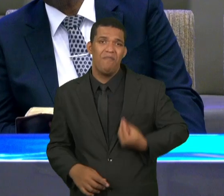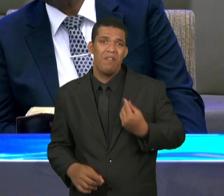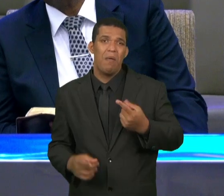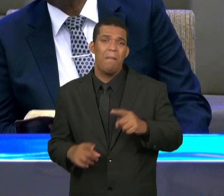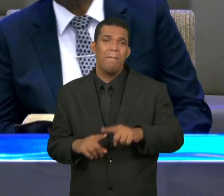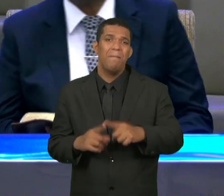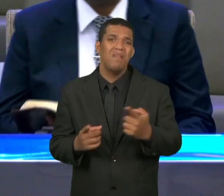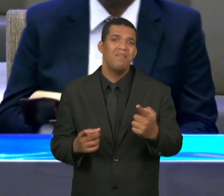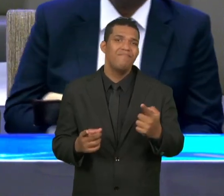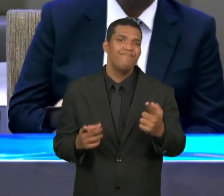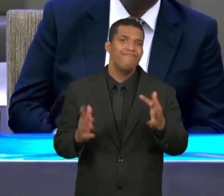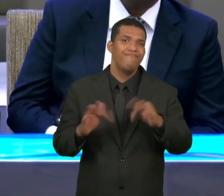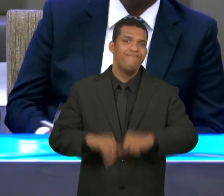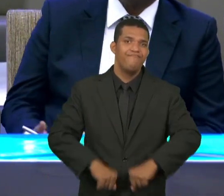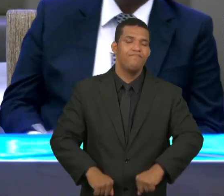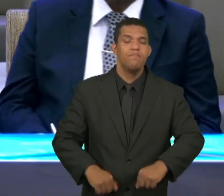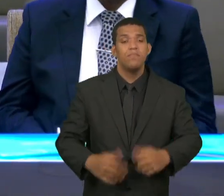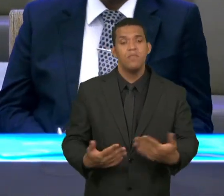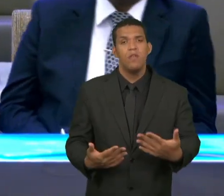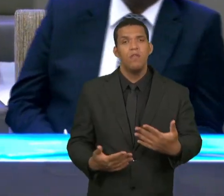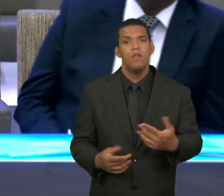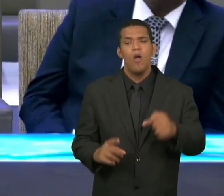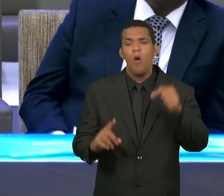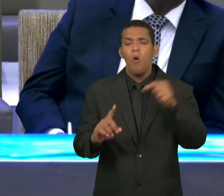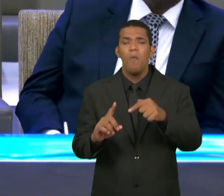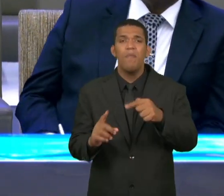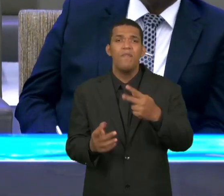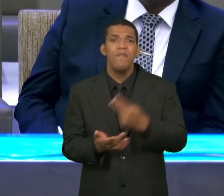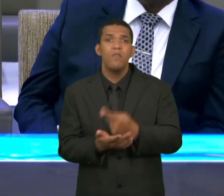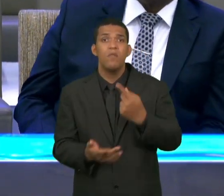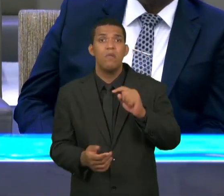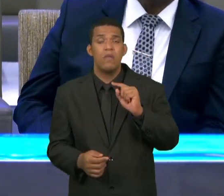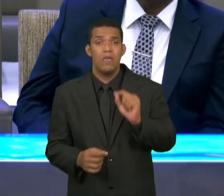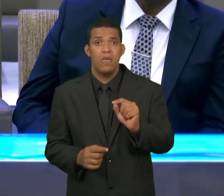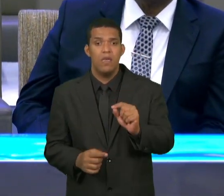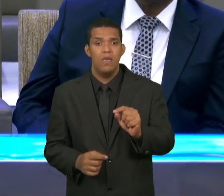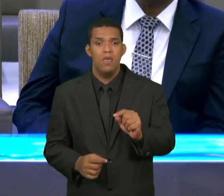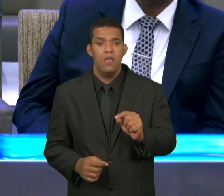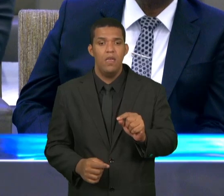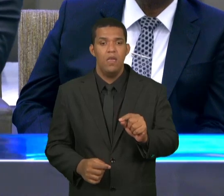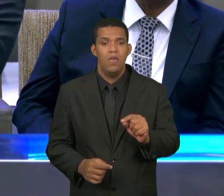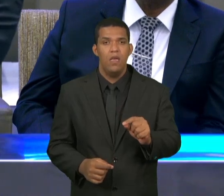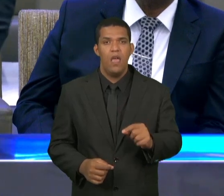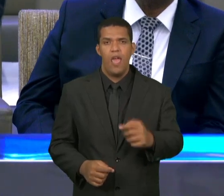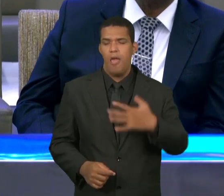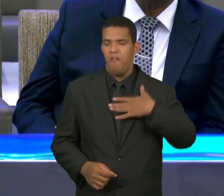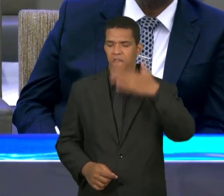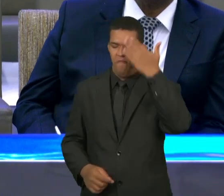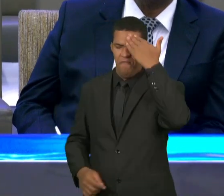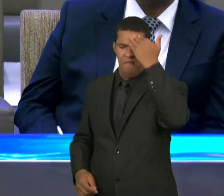Sabe o que foi que Aaron fez? Aaron se jogou na fama,